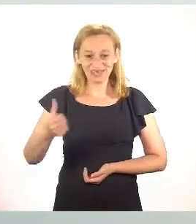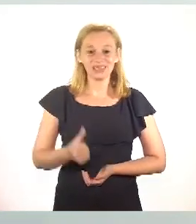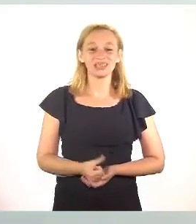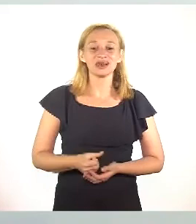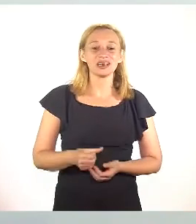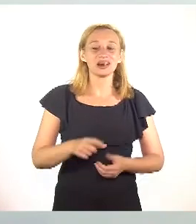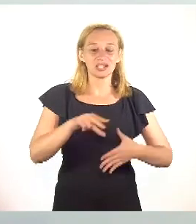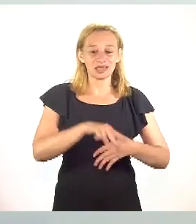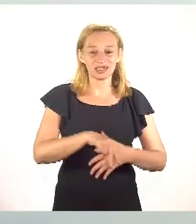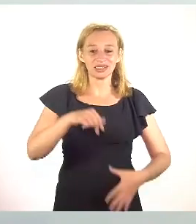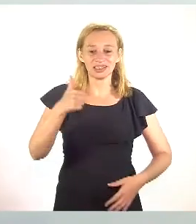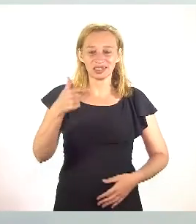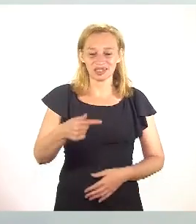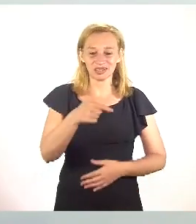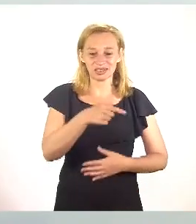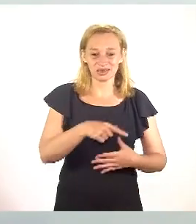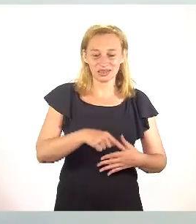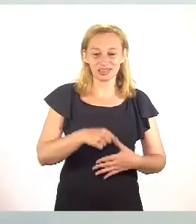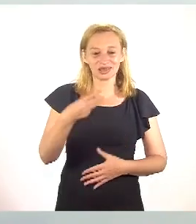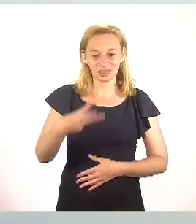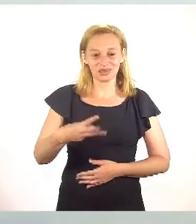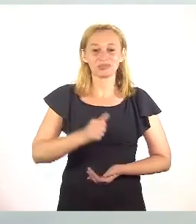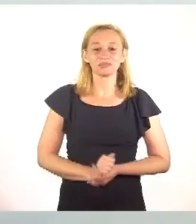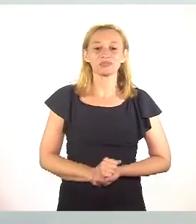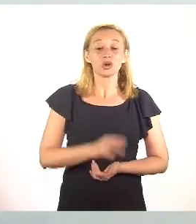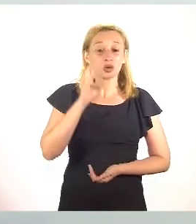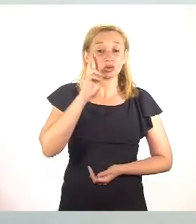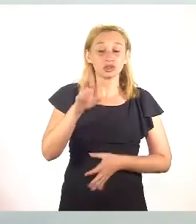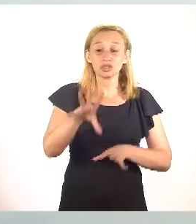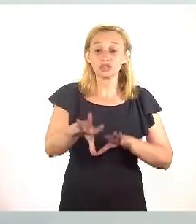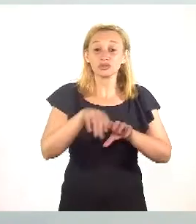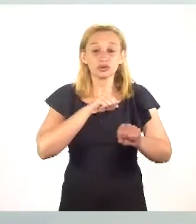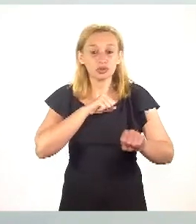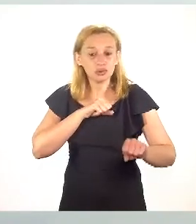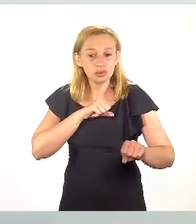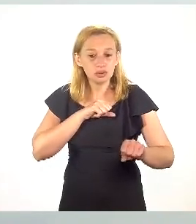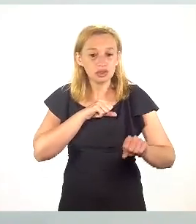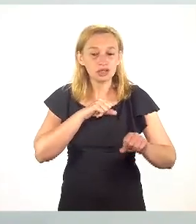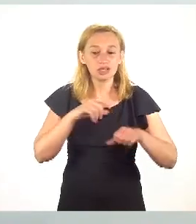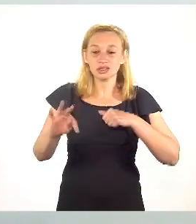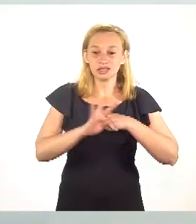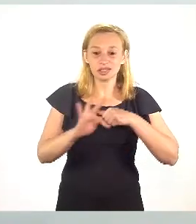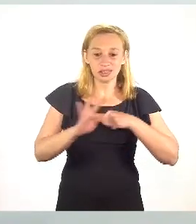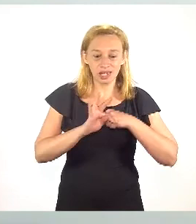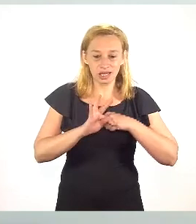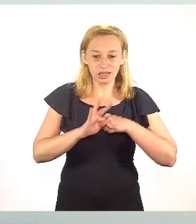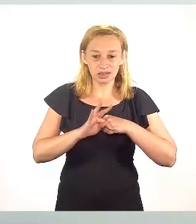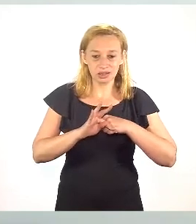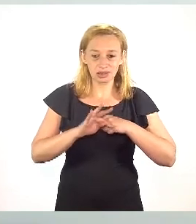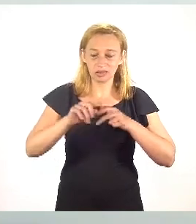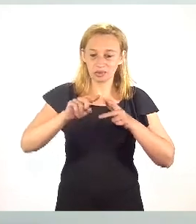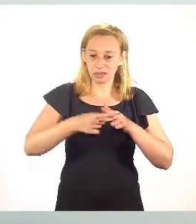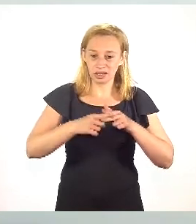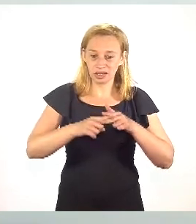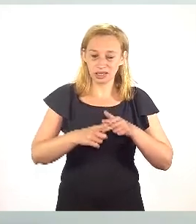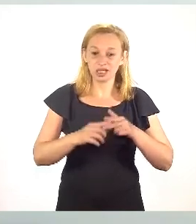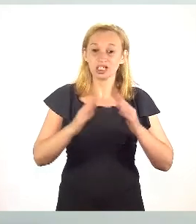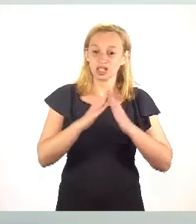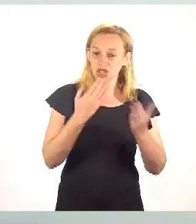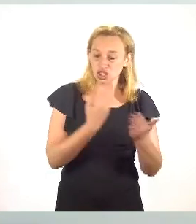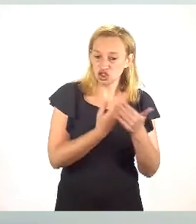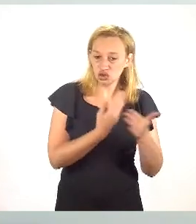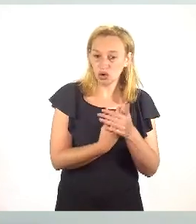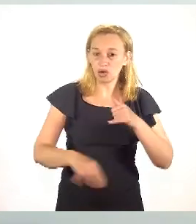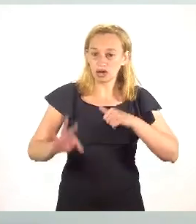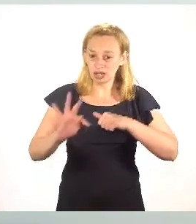3º. O senhor se formou em técnico em mecânica pela Escola Técnica, isto é,